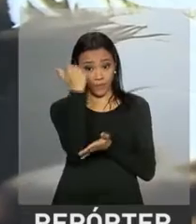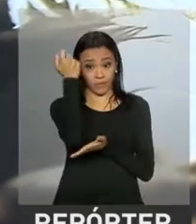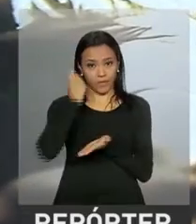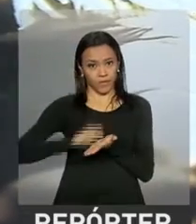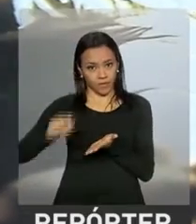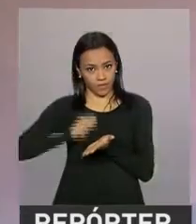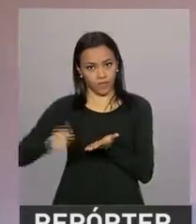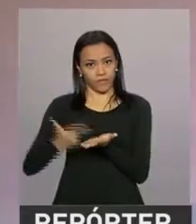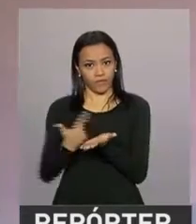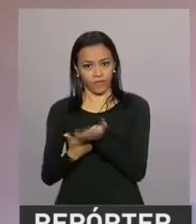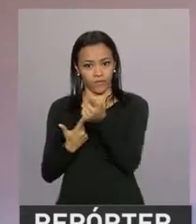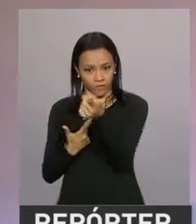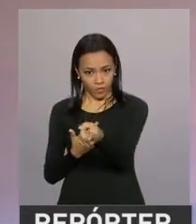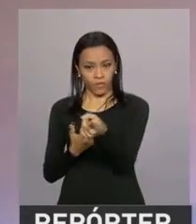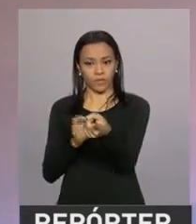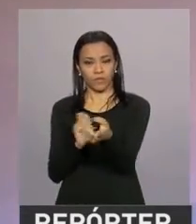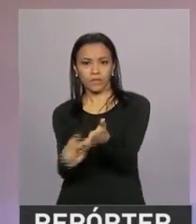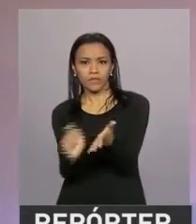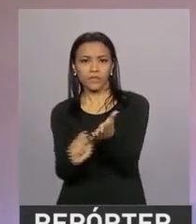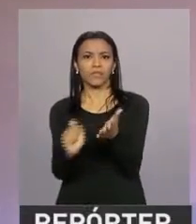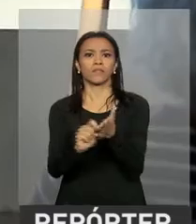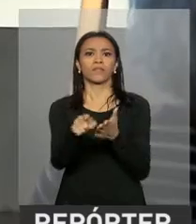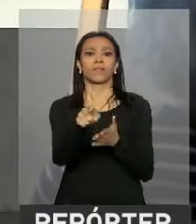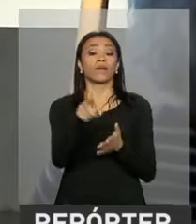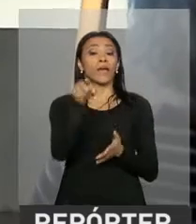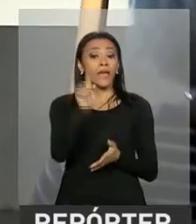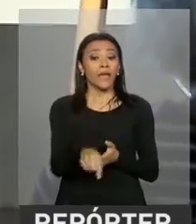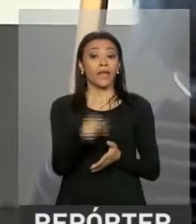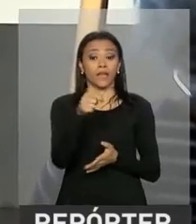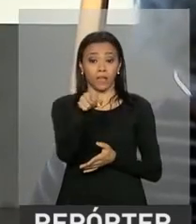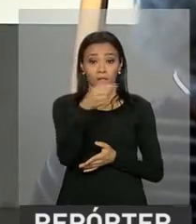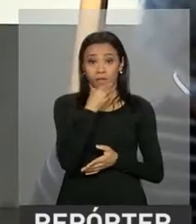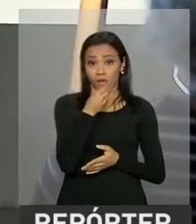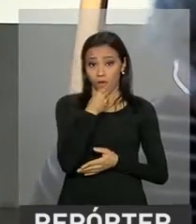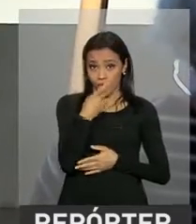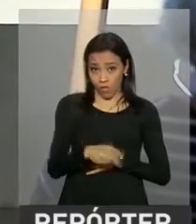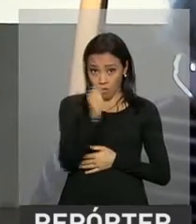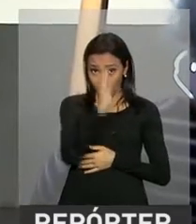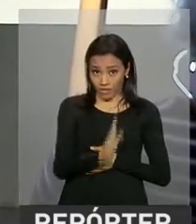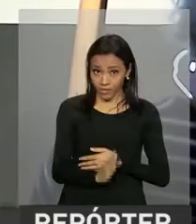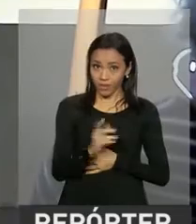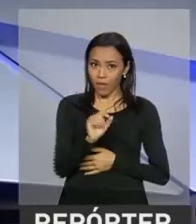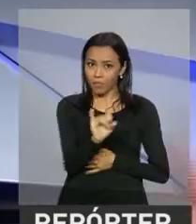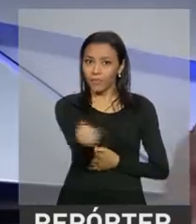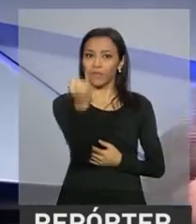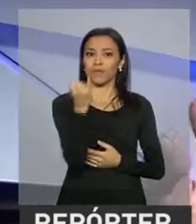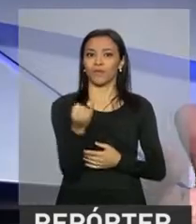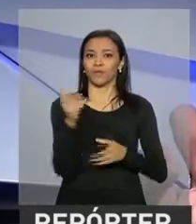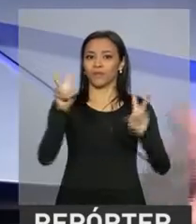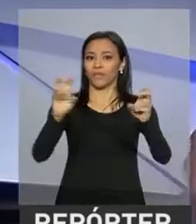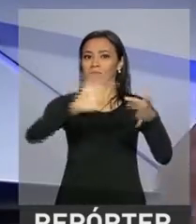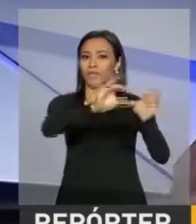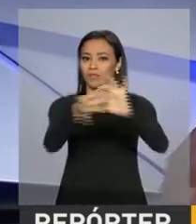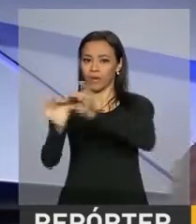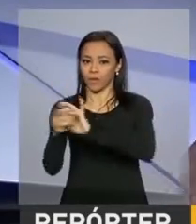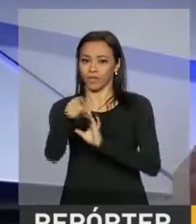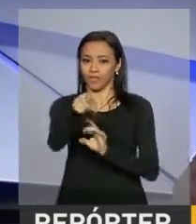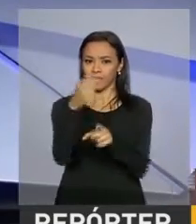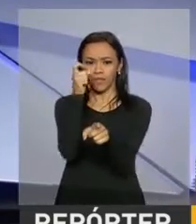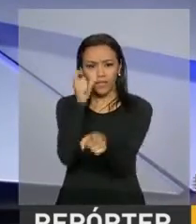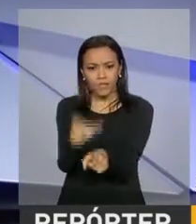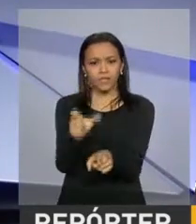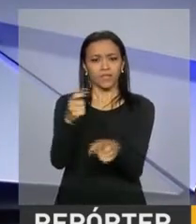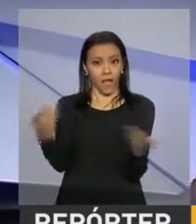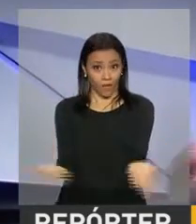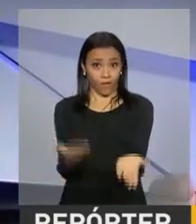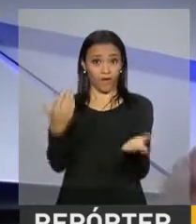Solitária, biografia do craque Mané Garrincha, o brasileiro pegou o espírito da competição. É impressionante como você passa nas ruas do Rio